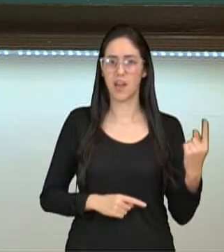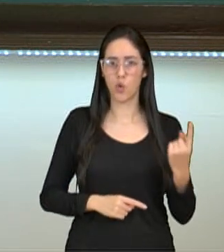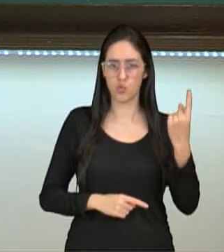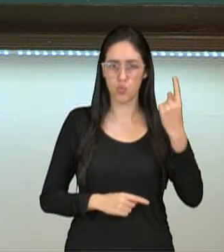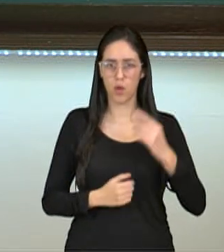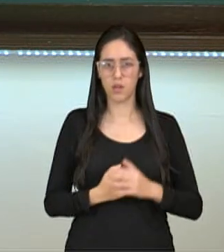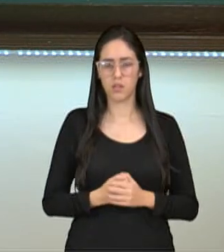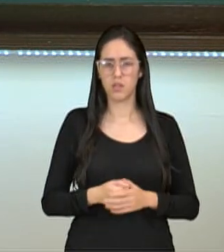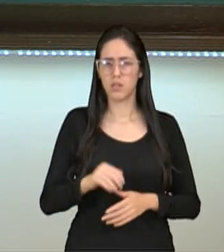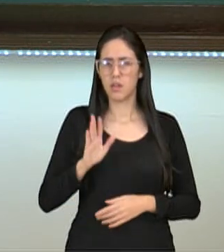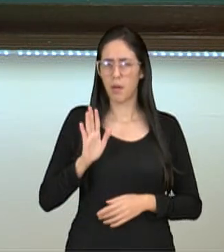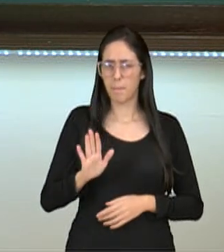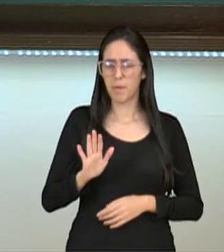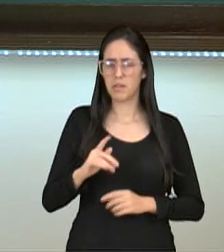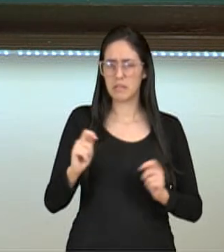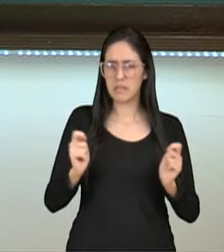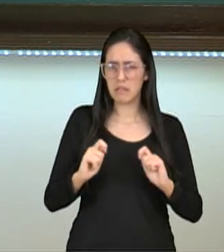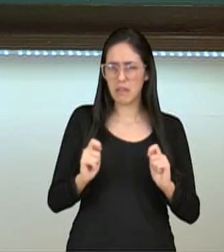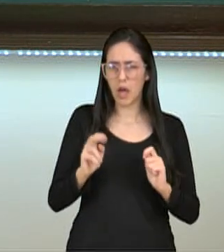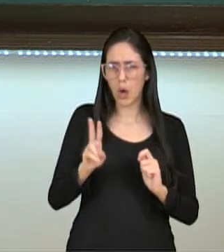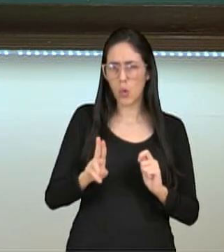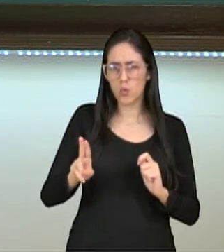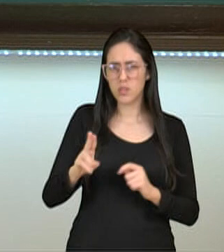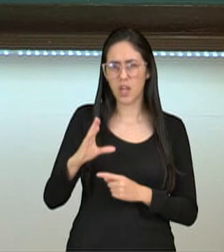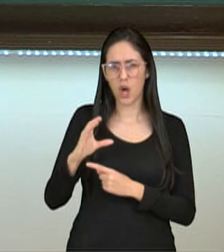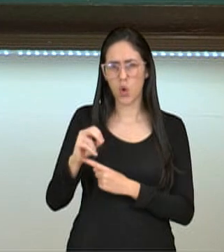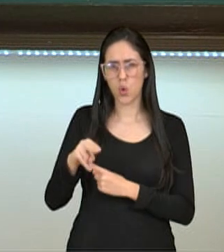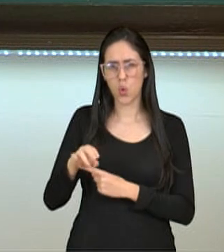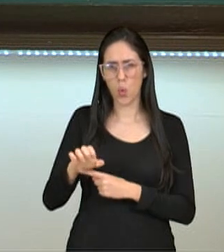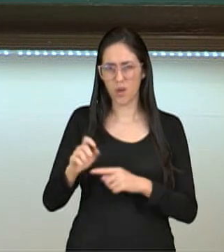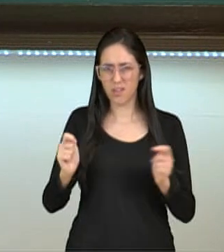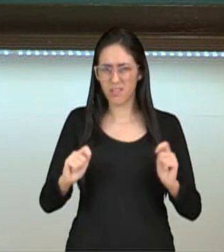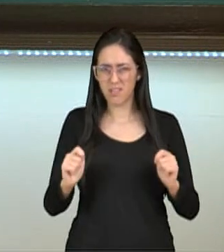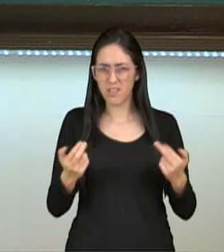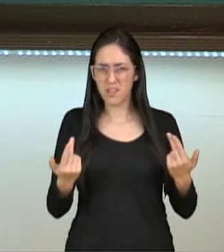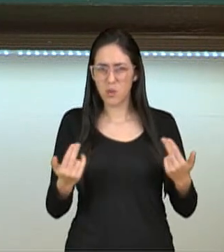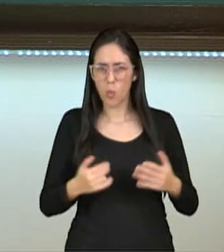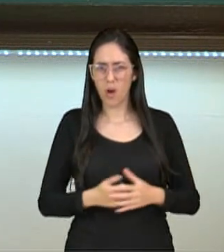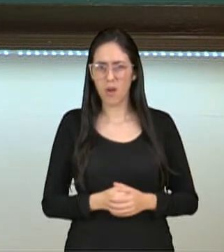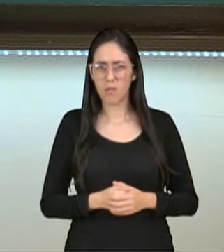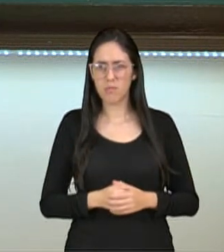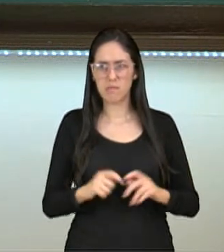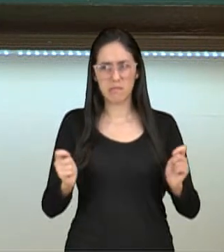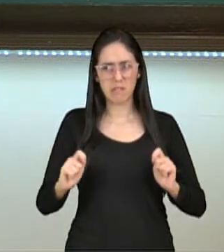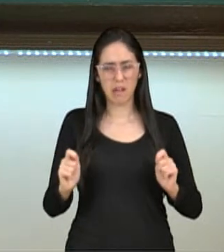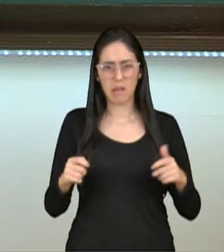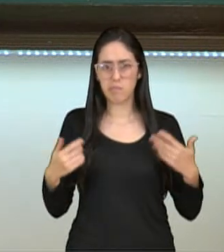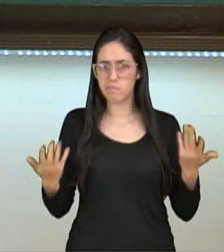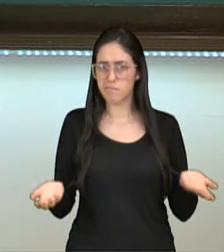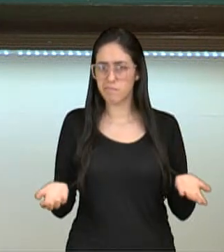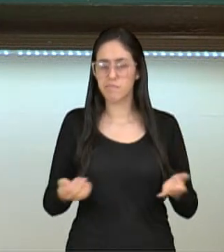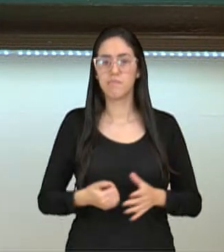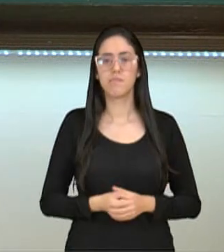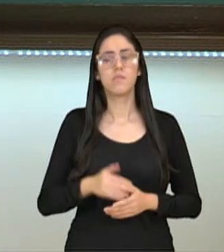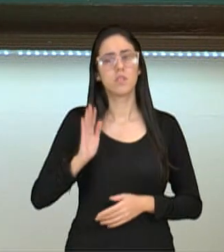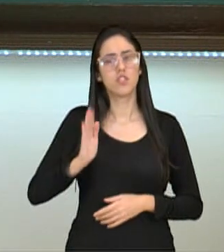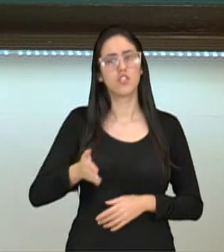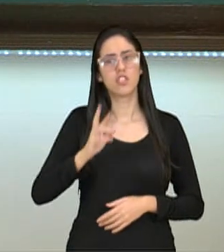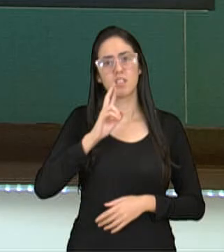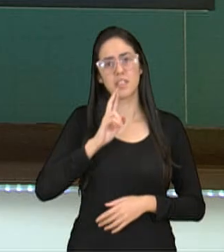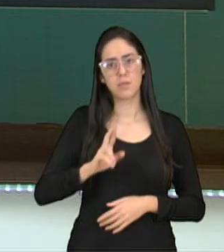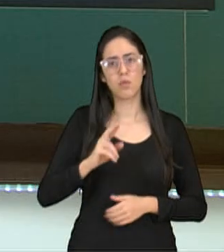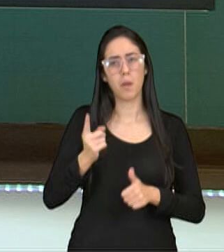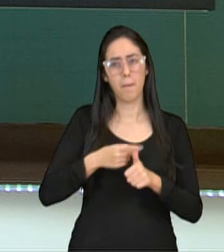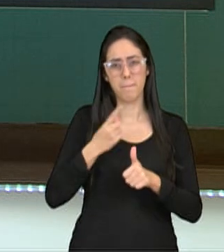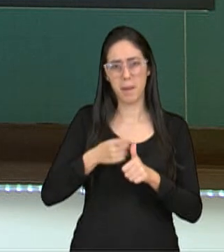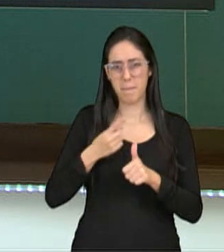vai poder ser utilizado no caso do nosso cone? Será que nós vamos poder utilizar? Então a gente já respondeu esse nosso